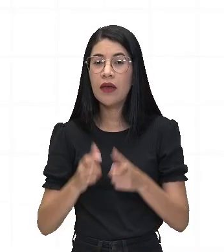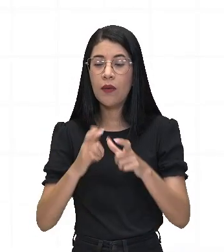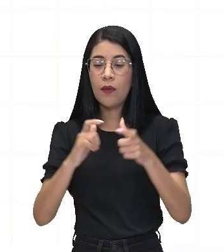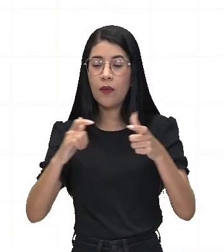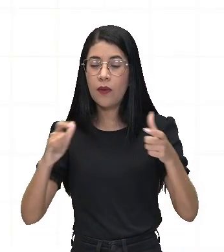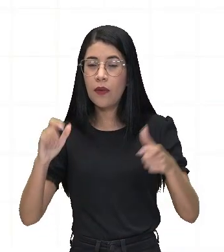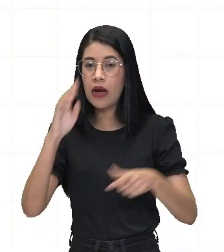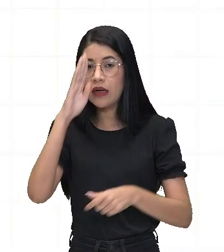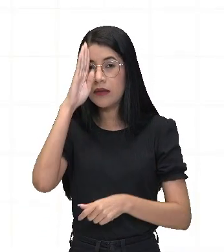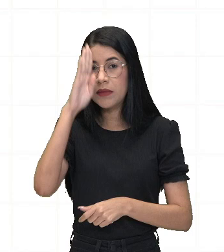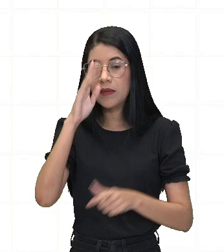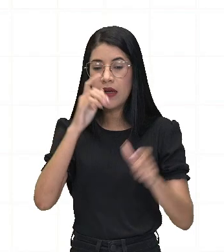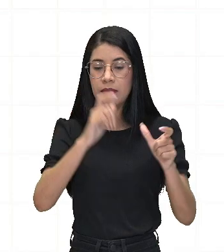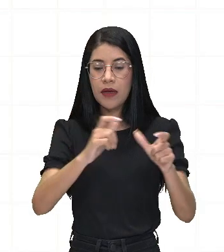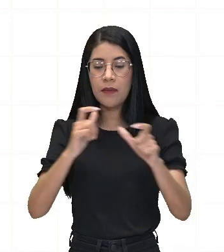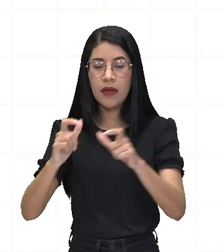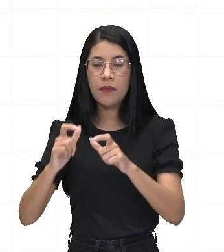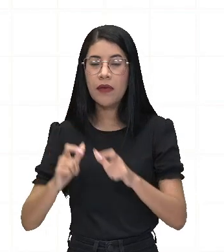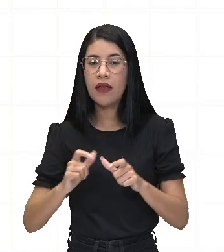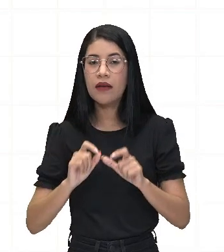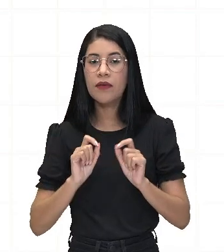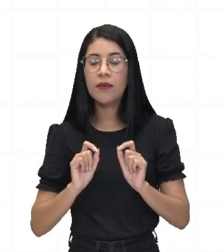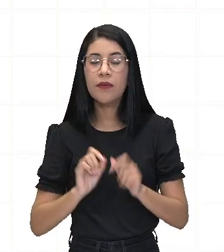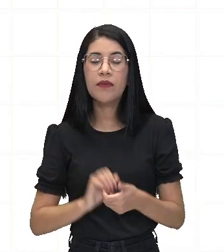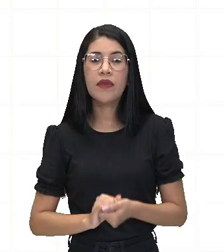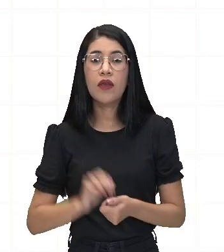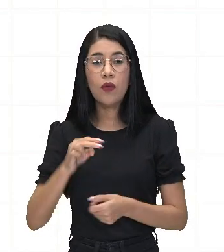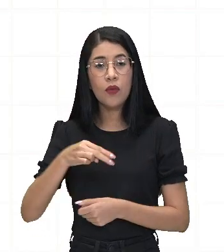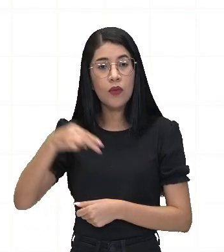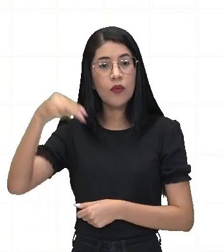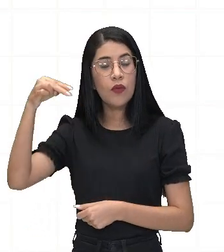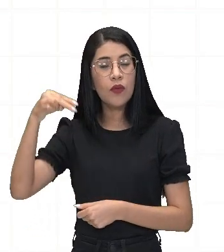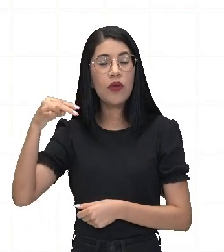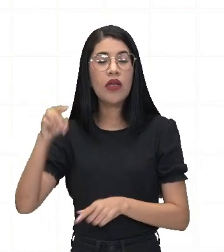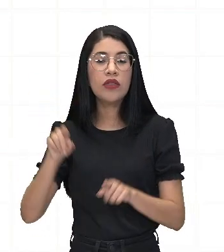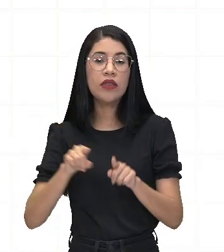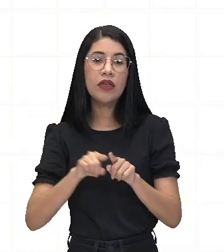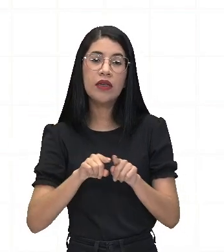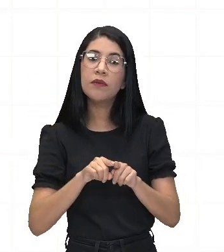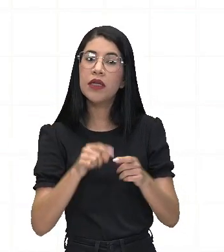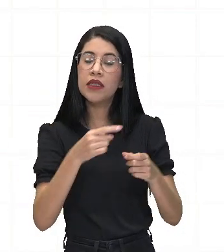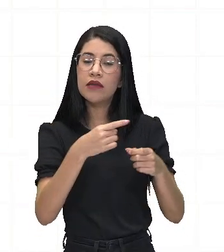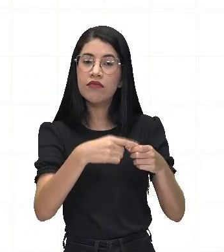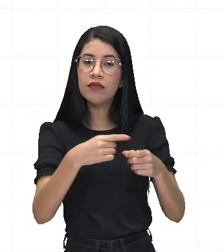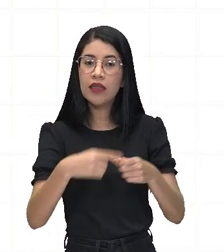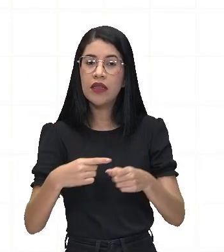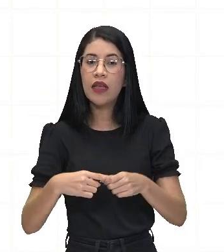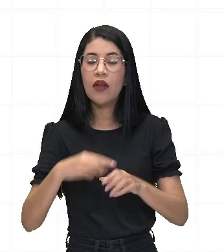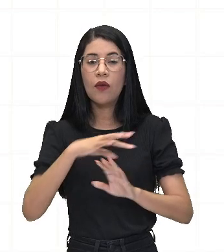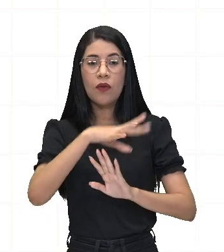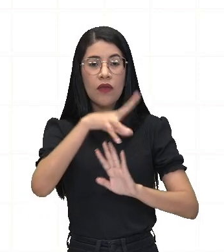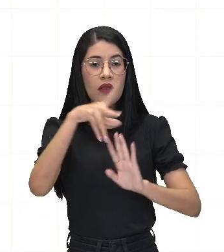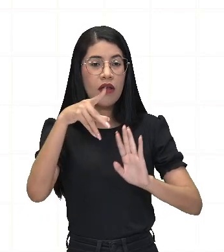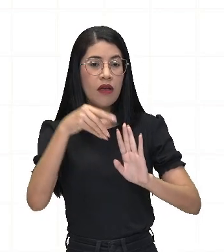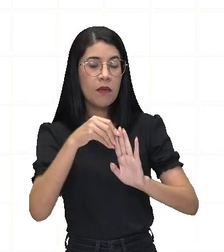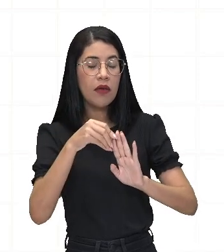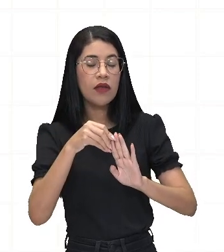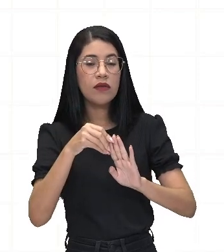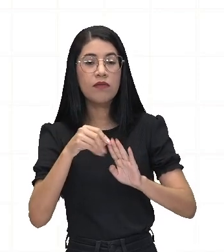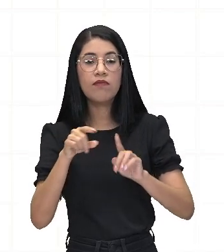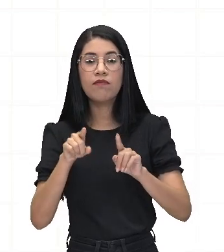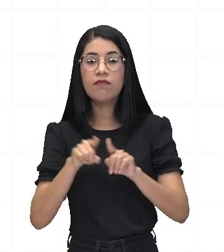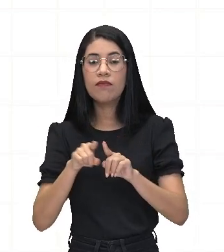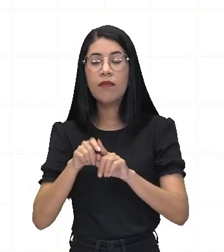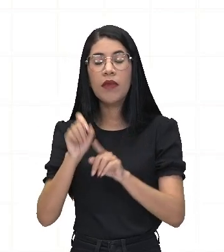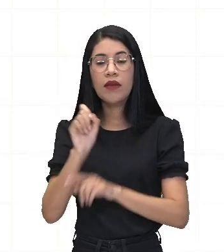expansão, né? Aí nós observamos para o Nordeste, para o interior, aí para a Amazônia e também para a região sul.